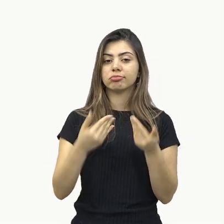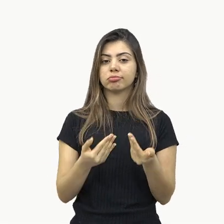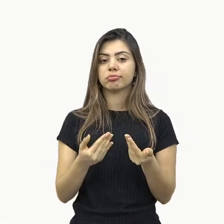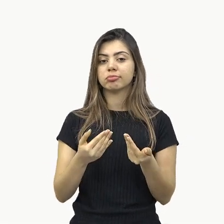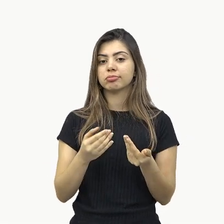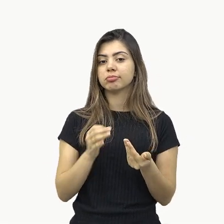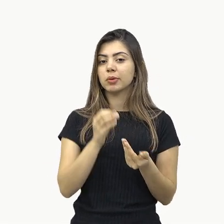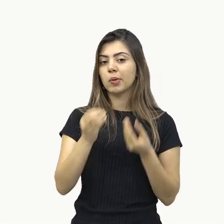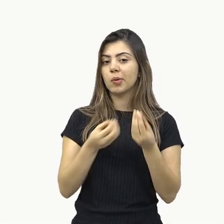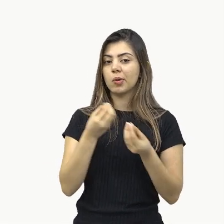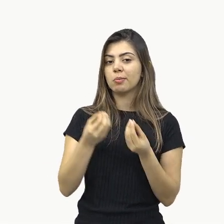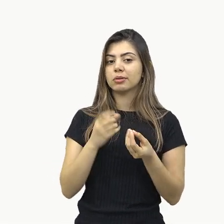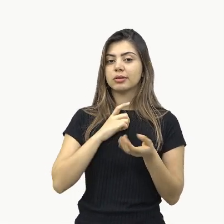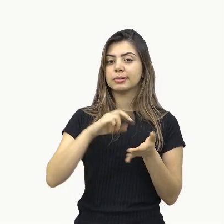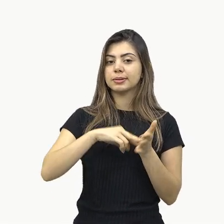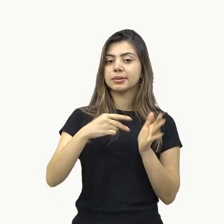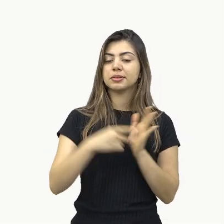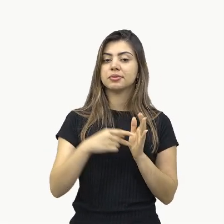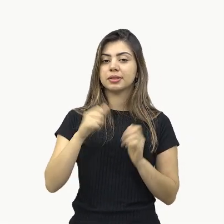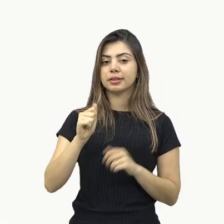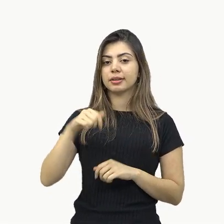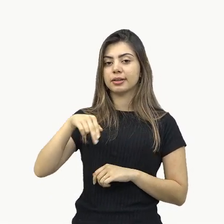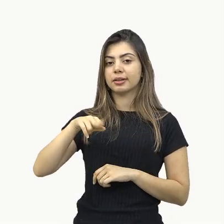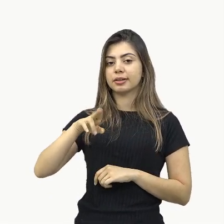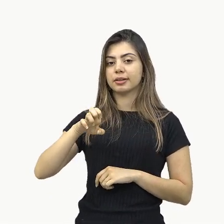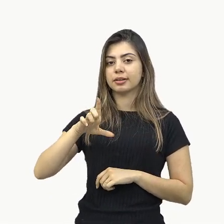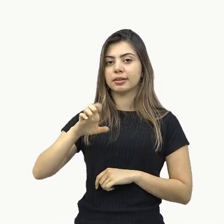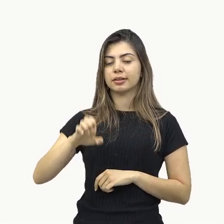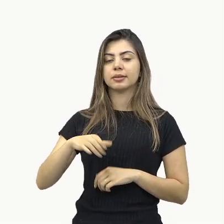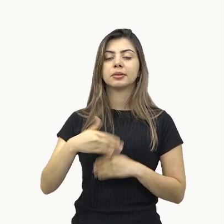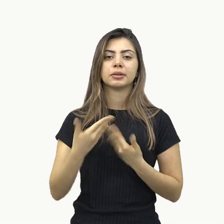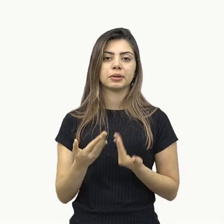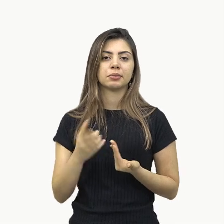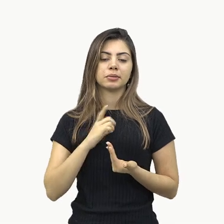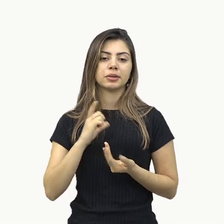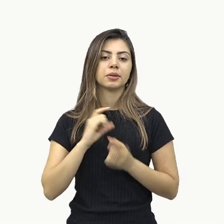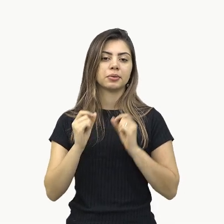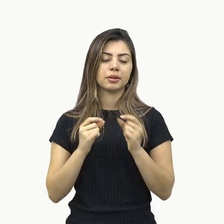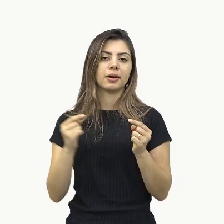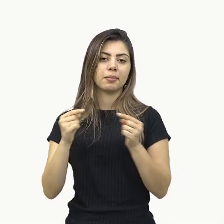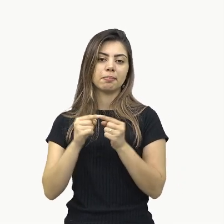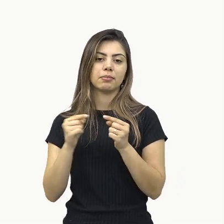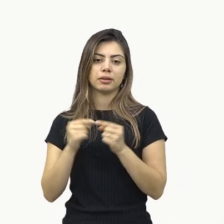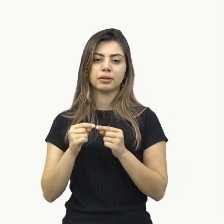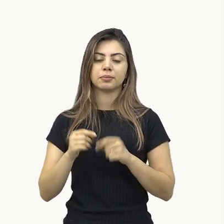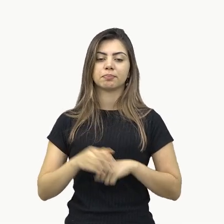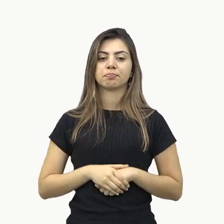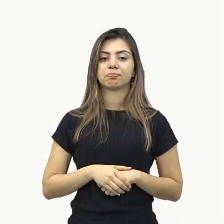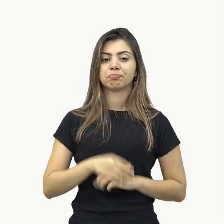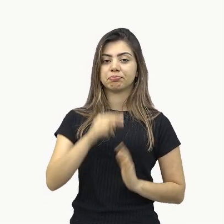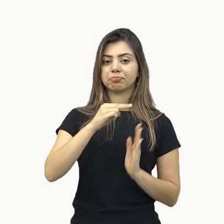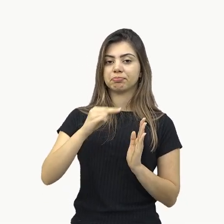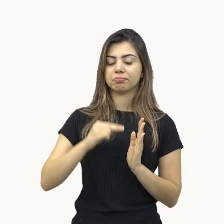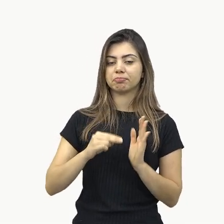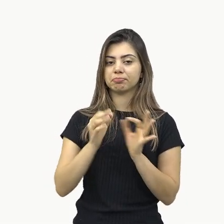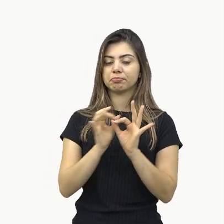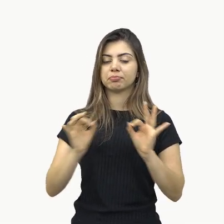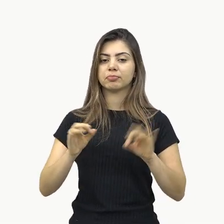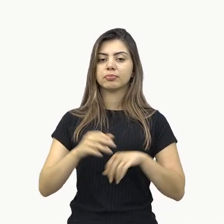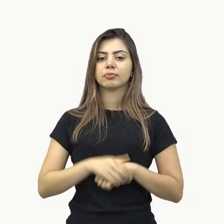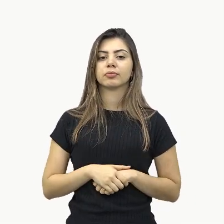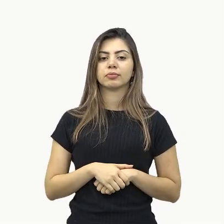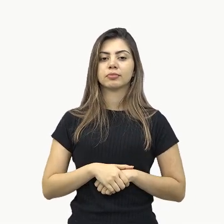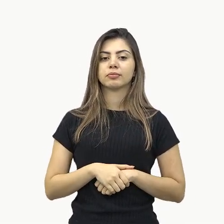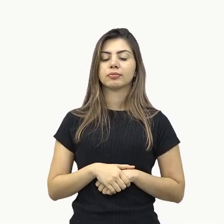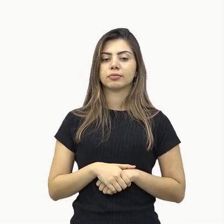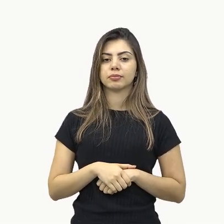de aquele, né? Que já que eu tô falando de um concerto. Aquele concerto foi o melhor que eu participei. To attend